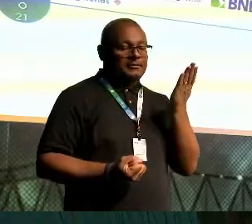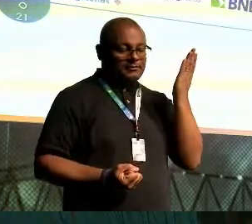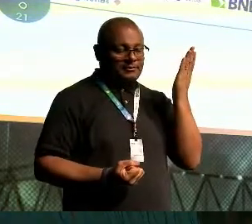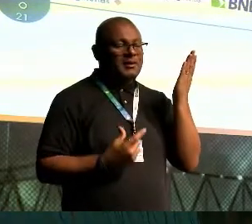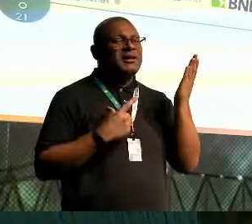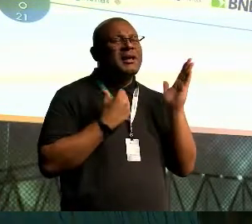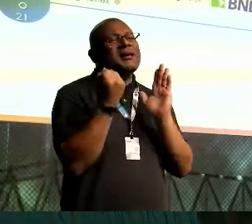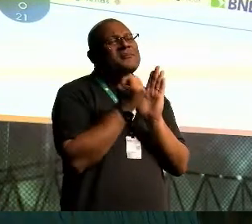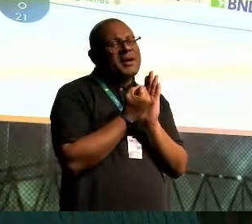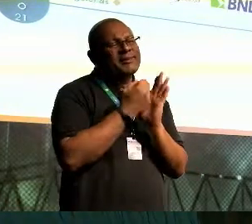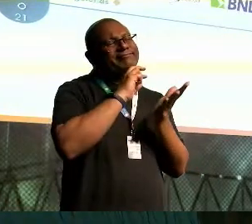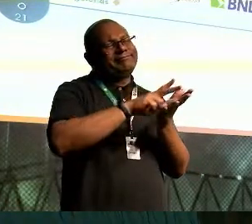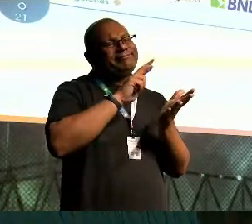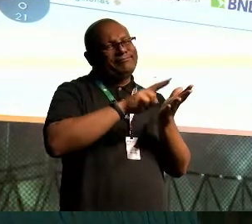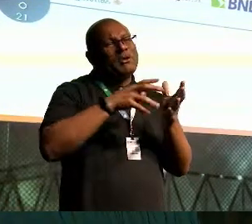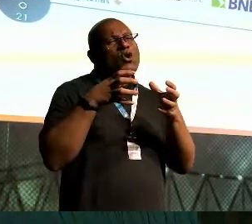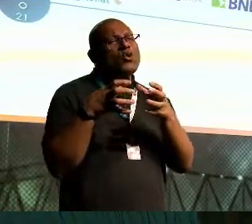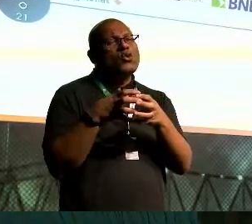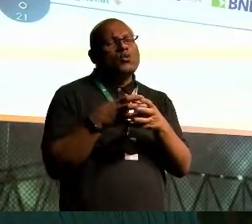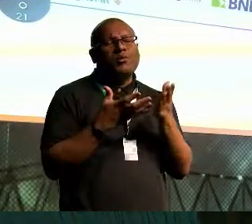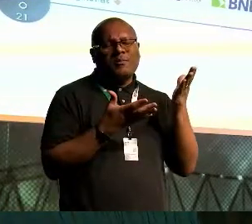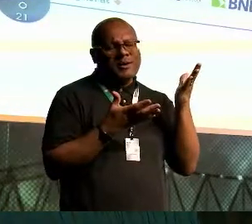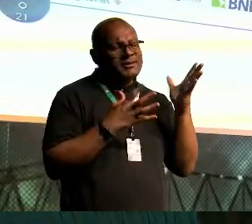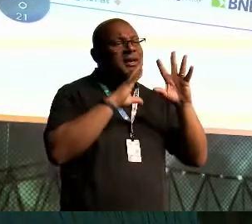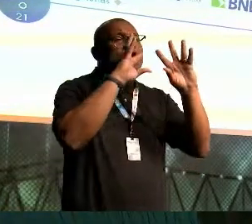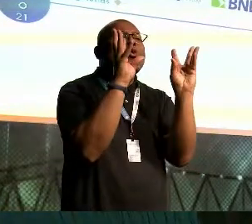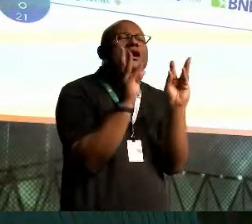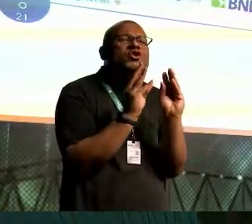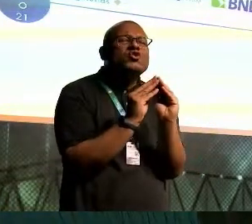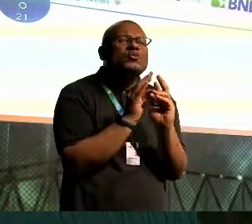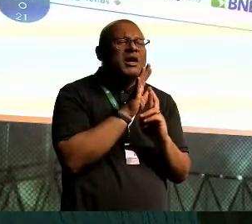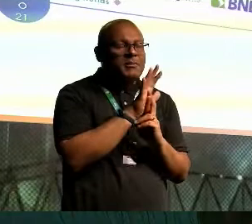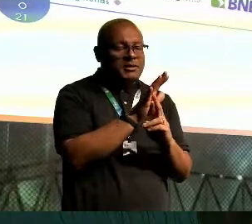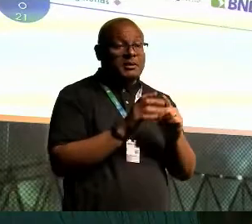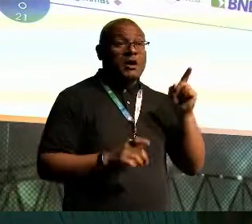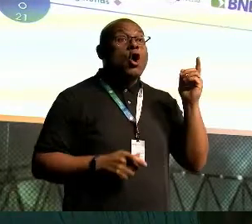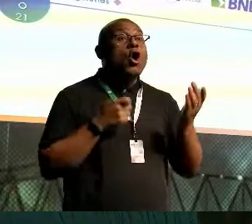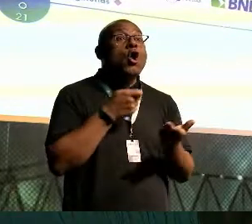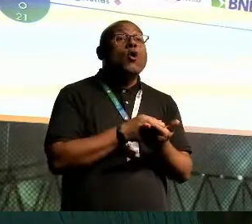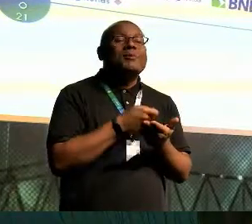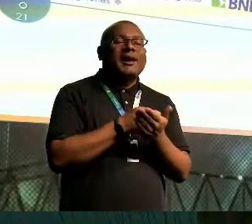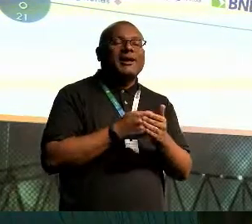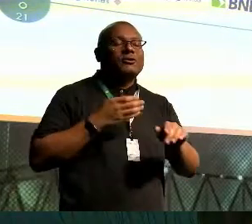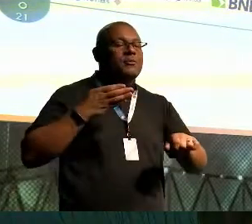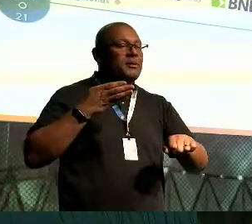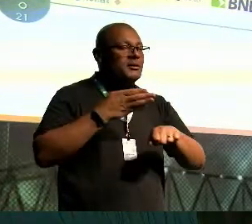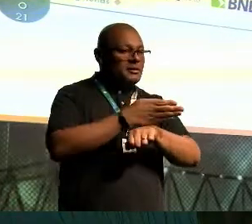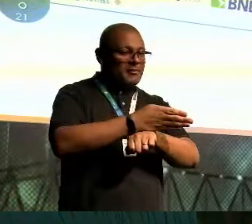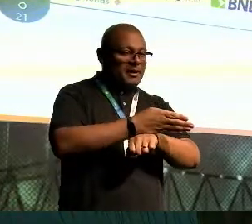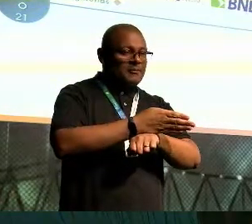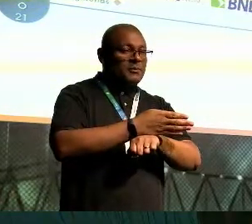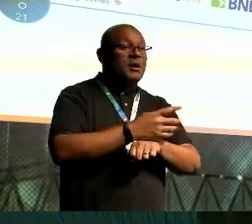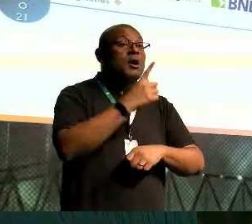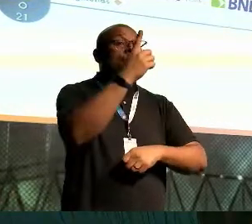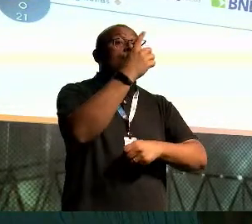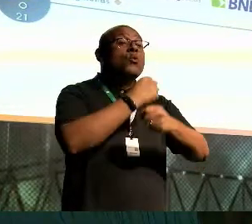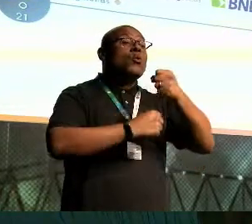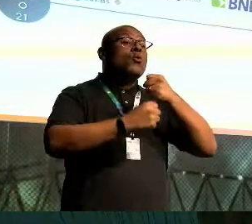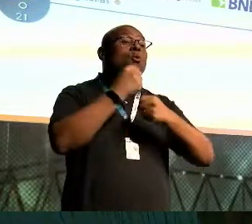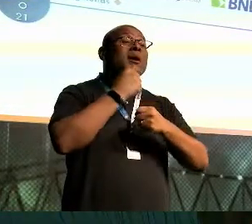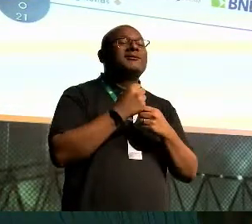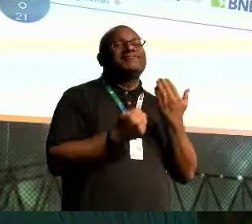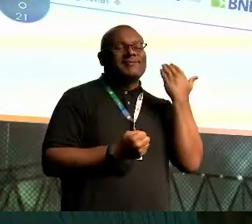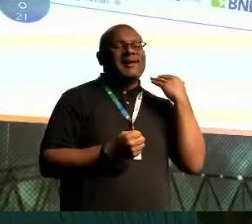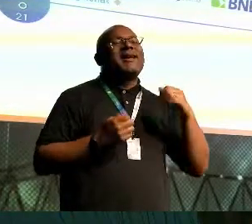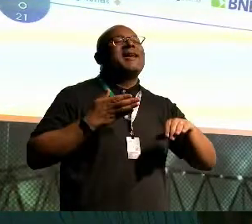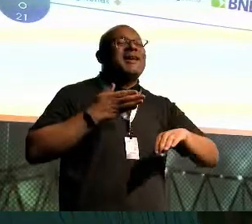várias outras marcas por causa dos conglomerados, mas basicamente são essas. Eles foram obrigados, então foi essas que entraram um ano atrás, porque elas eram obrigadas